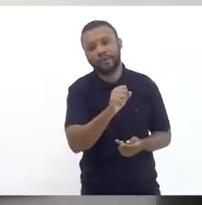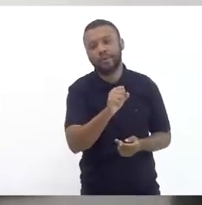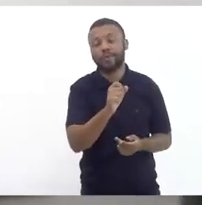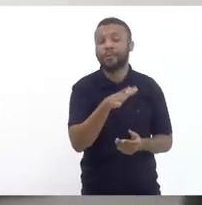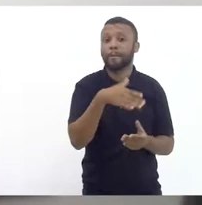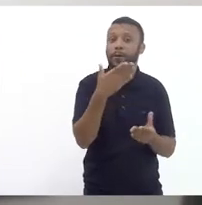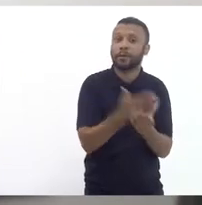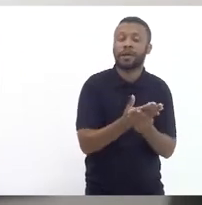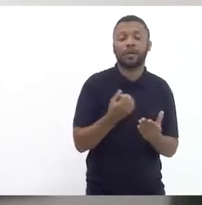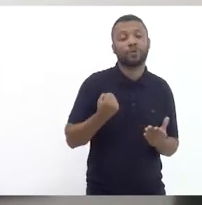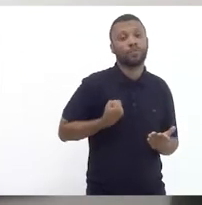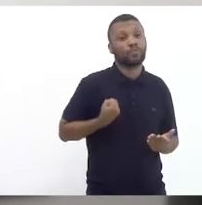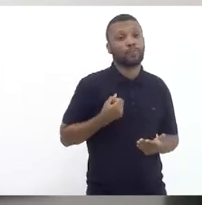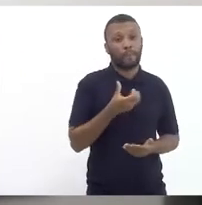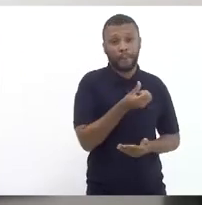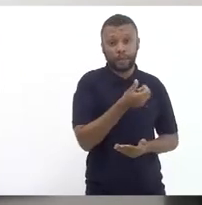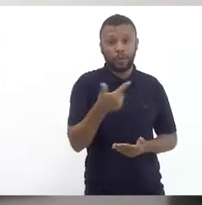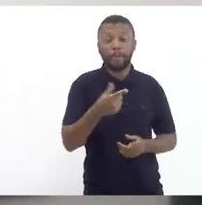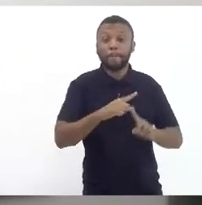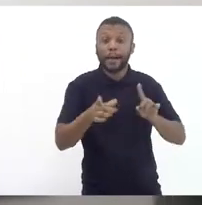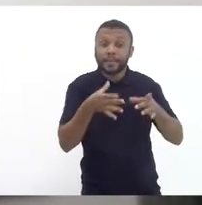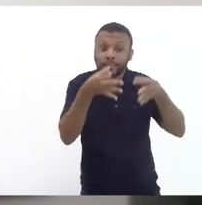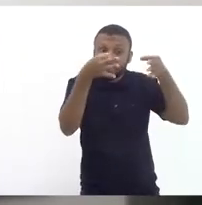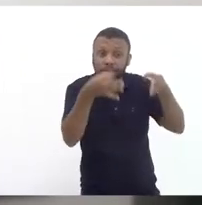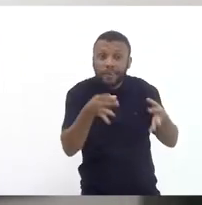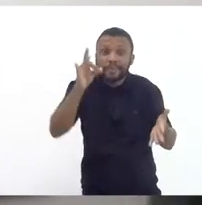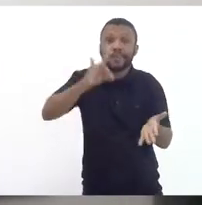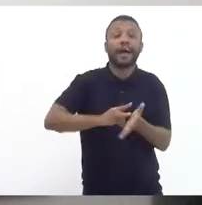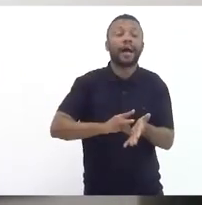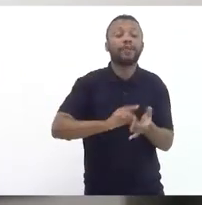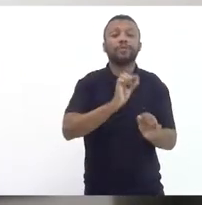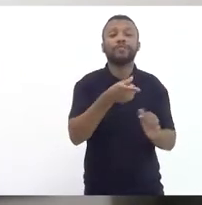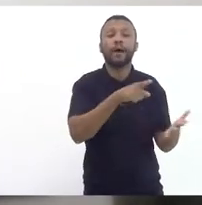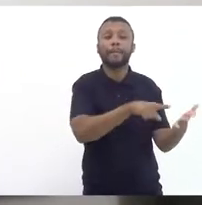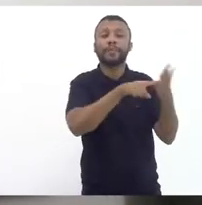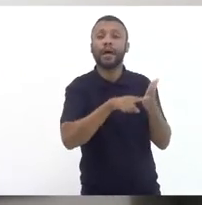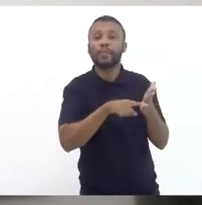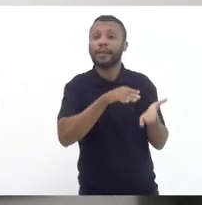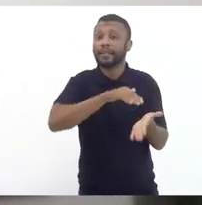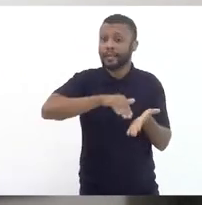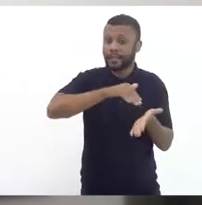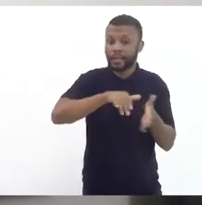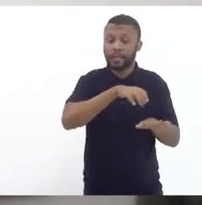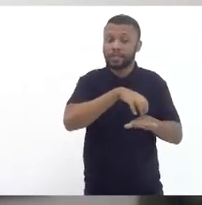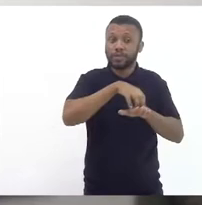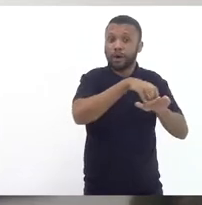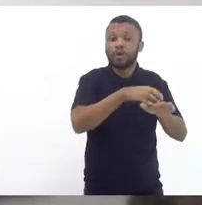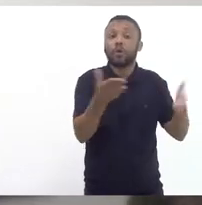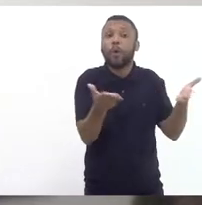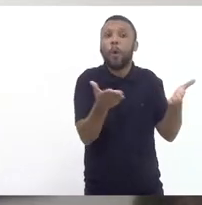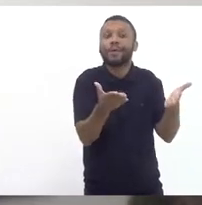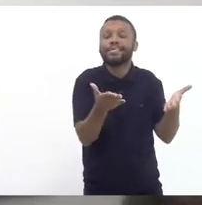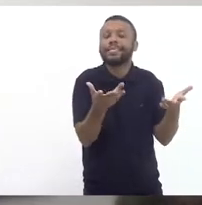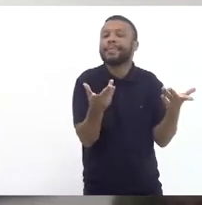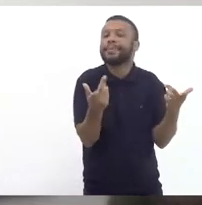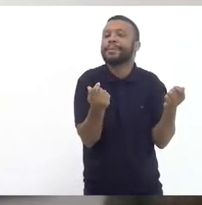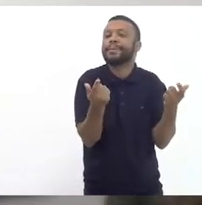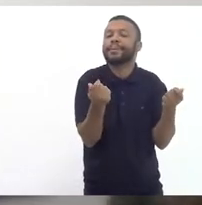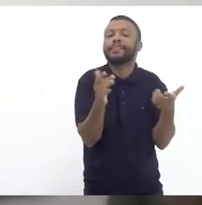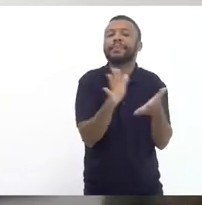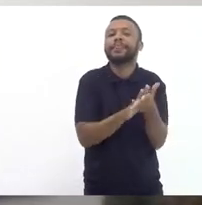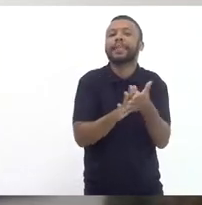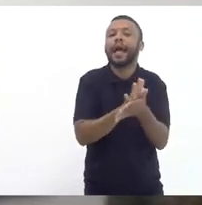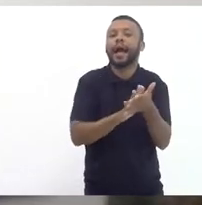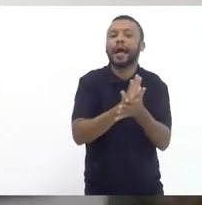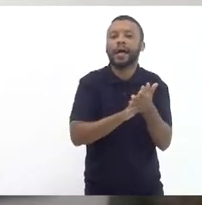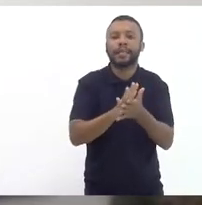Mas, concretamente, o que foi apresentado hoje pela Secretaria de Transporte pela agência? Nada.